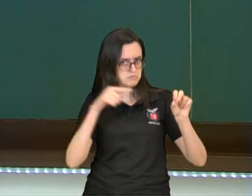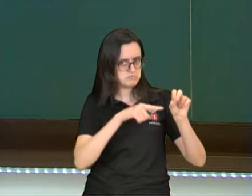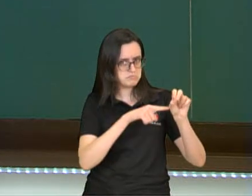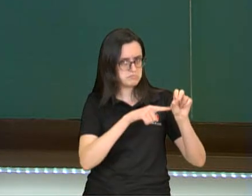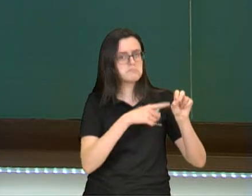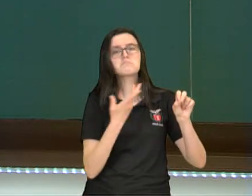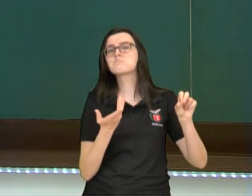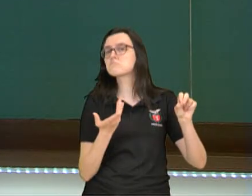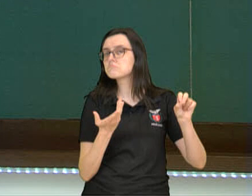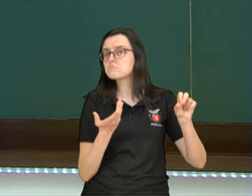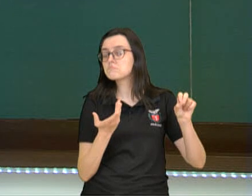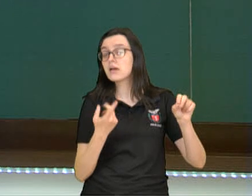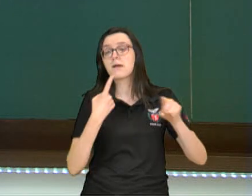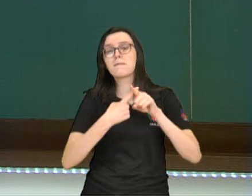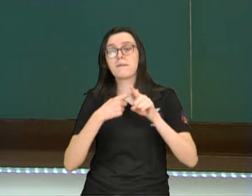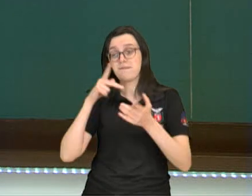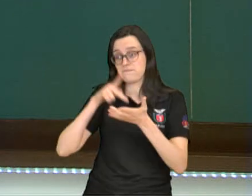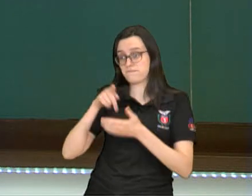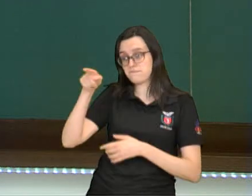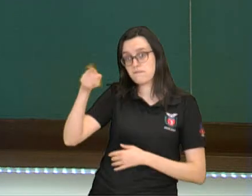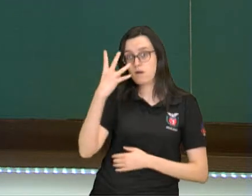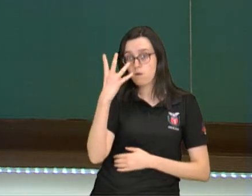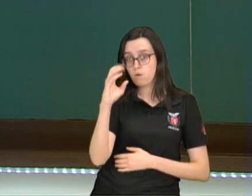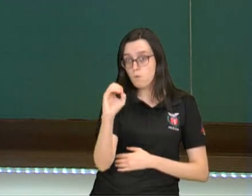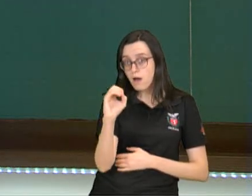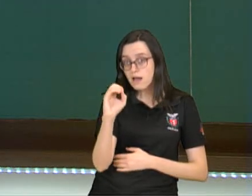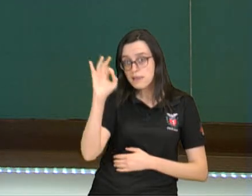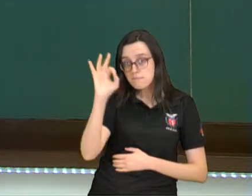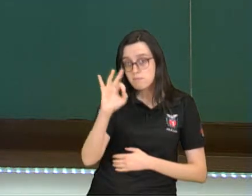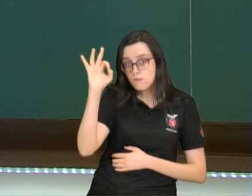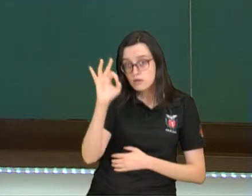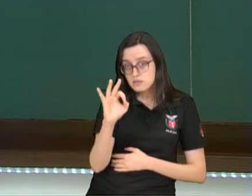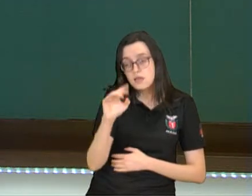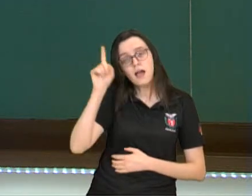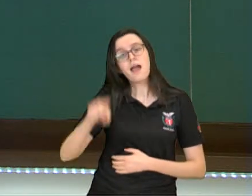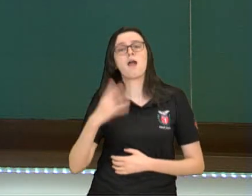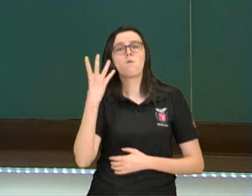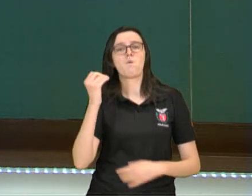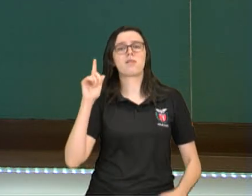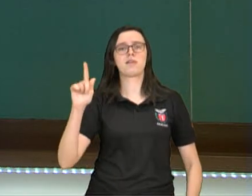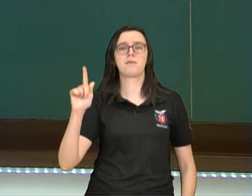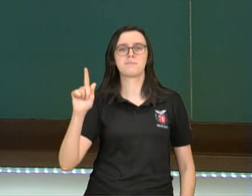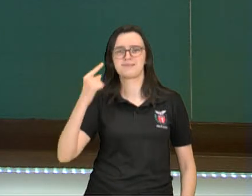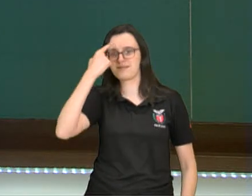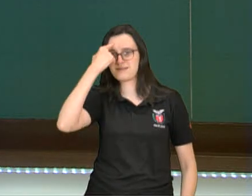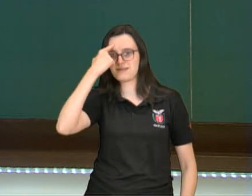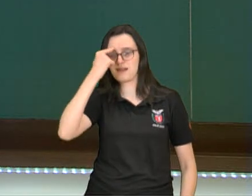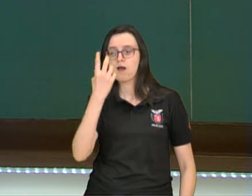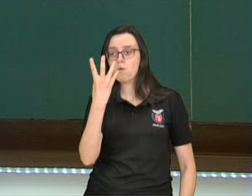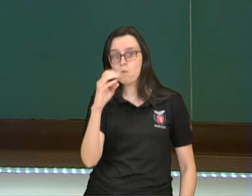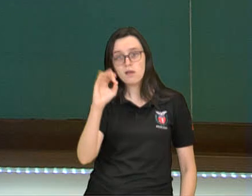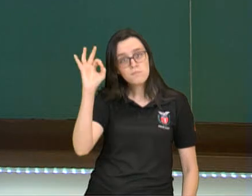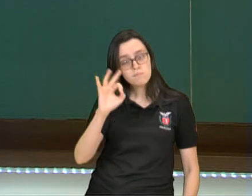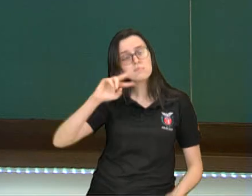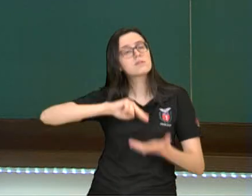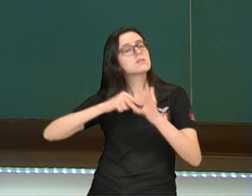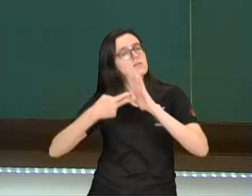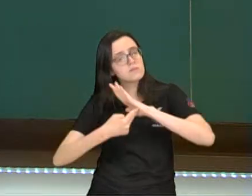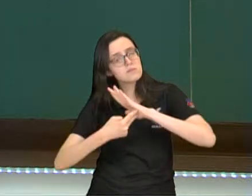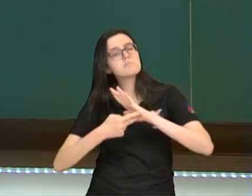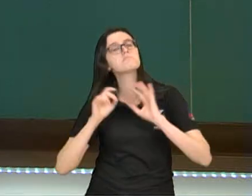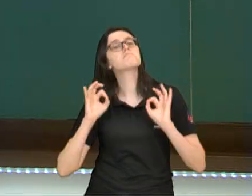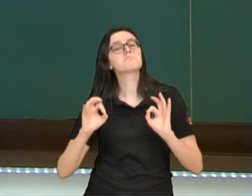falando em 100% e 100 gramas. É o mesmo número, certo? Então, 40% se refere